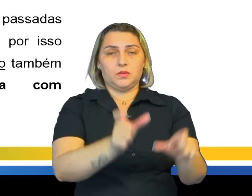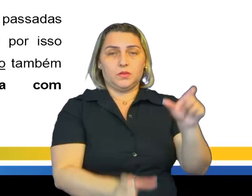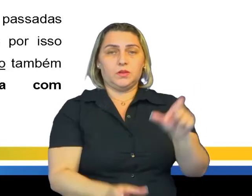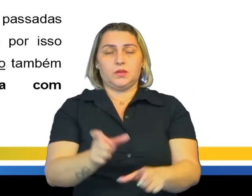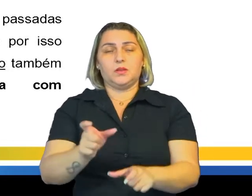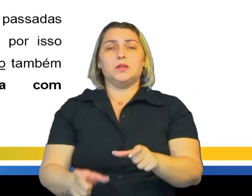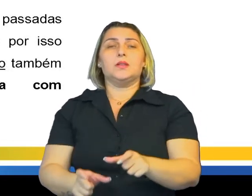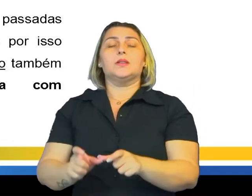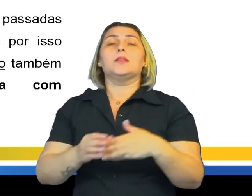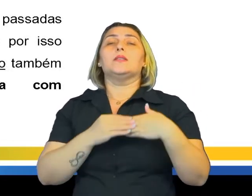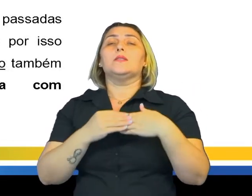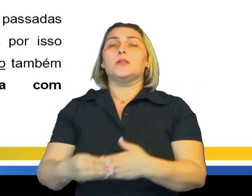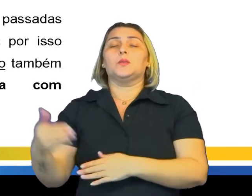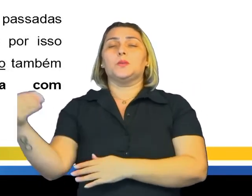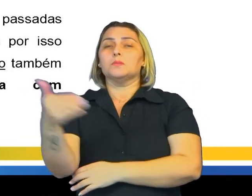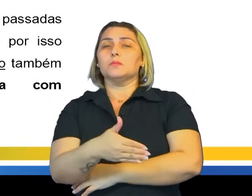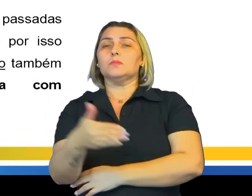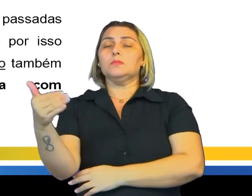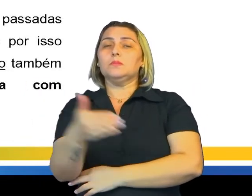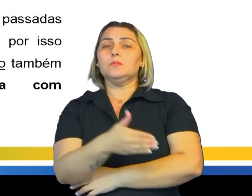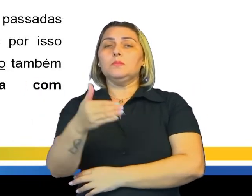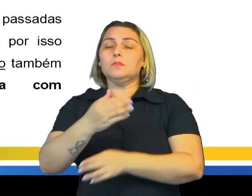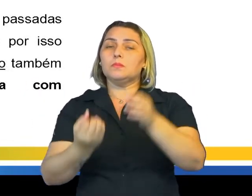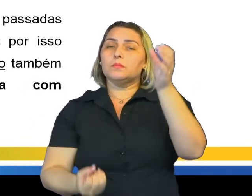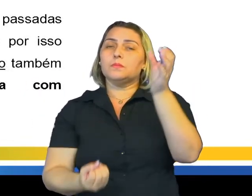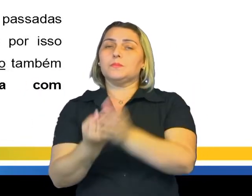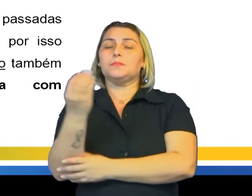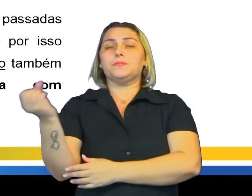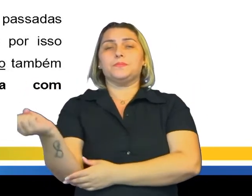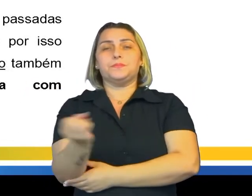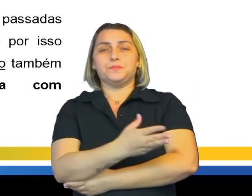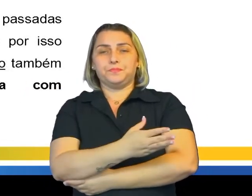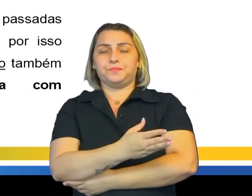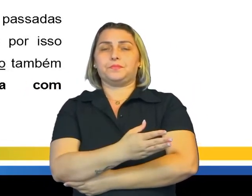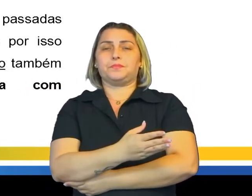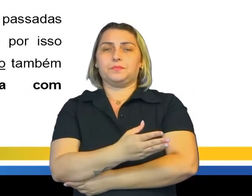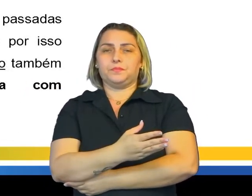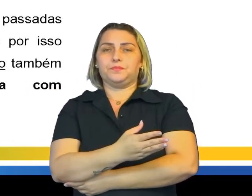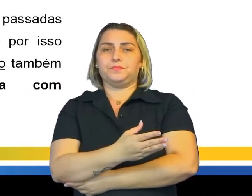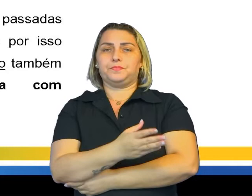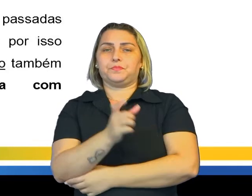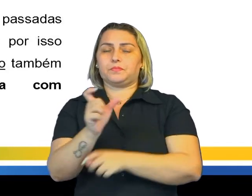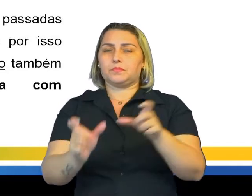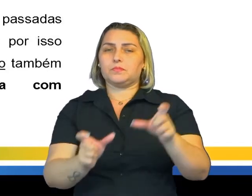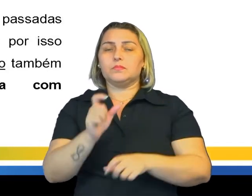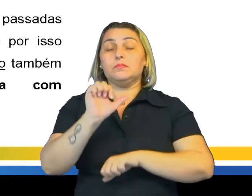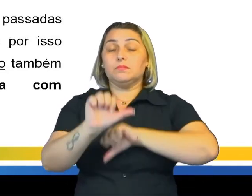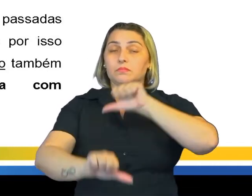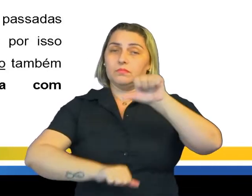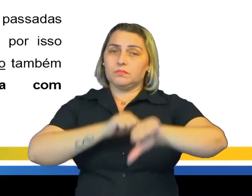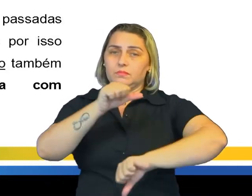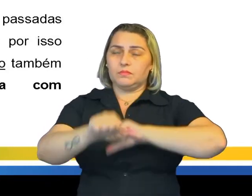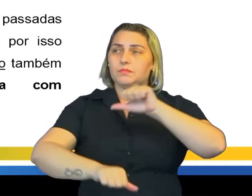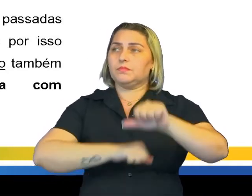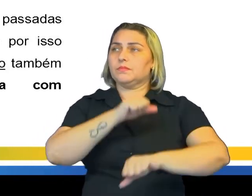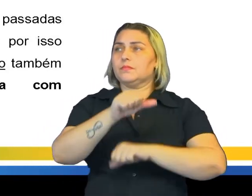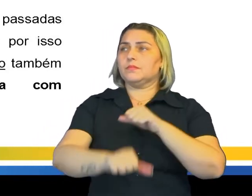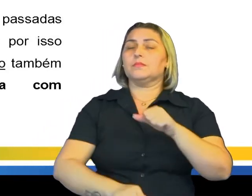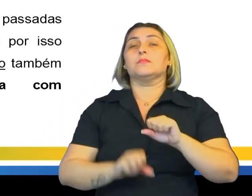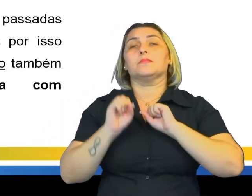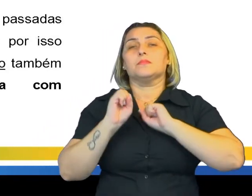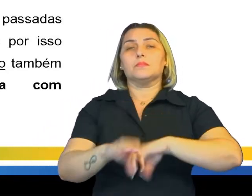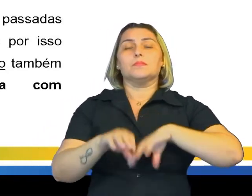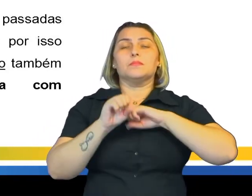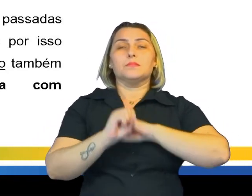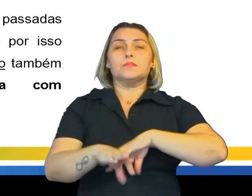tempo, levando frequentemente ao surgimento de novas espécies. Essas modificações são passadas para